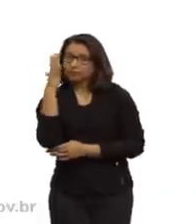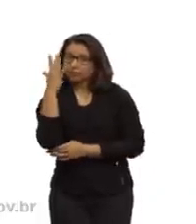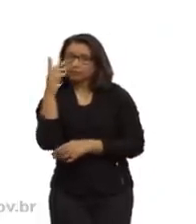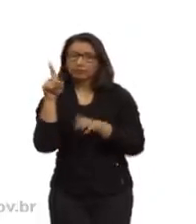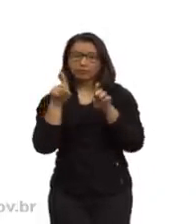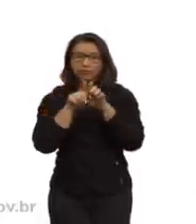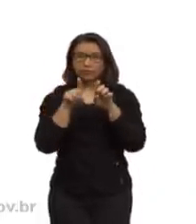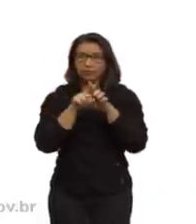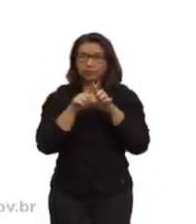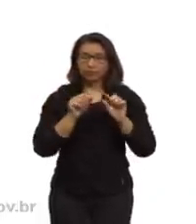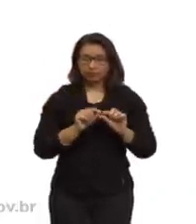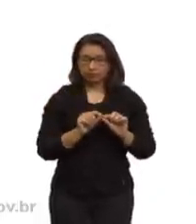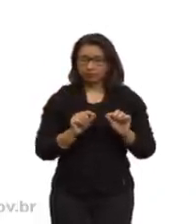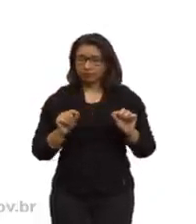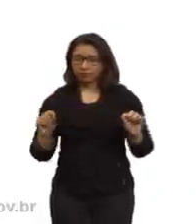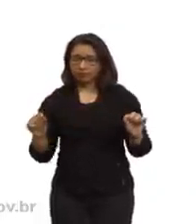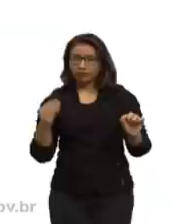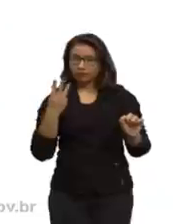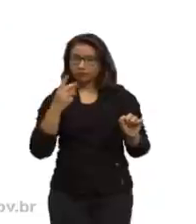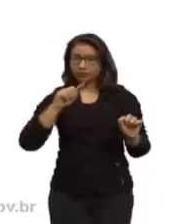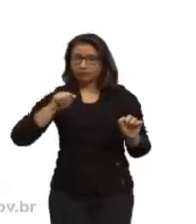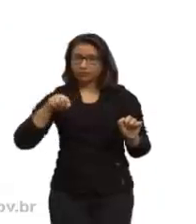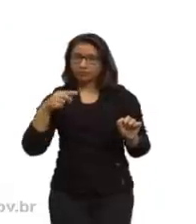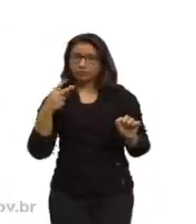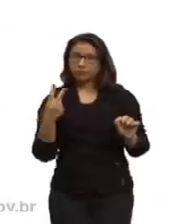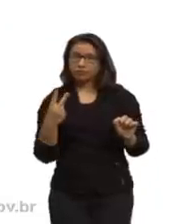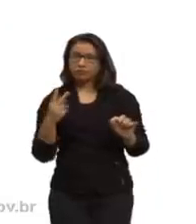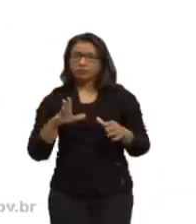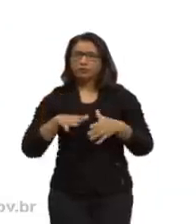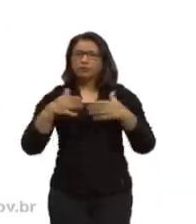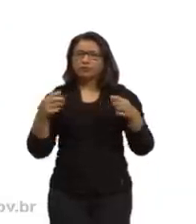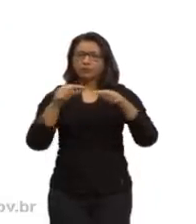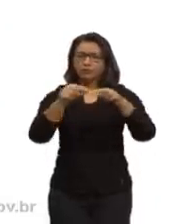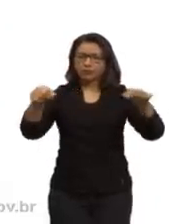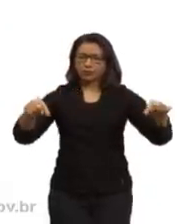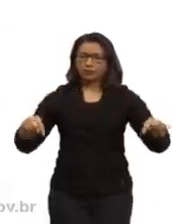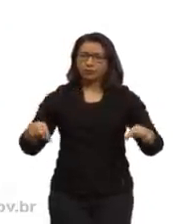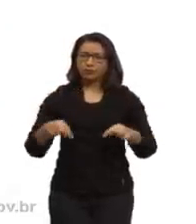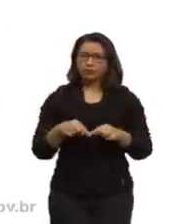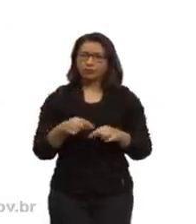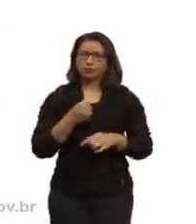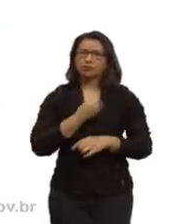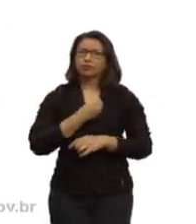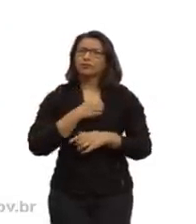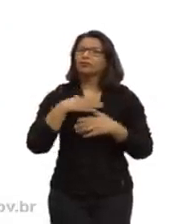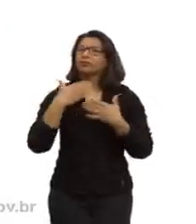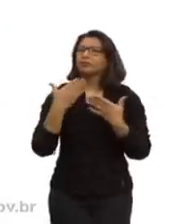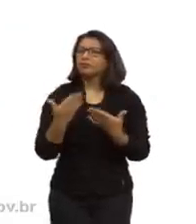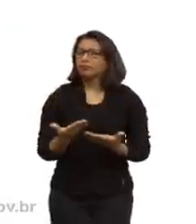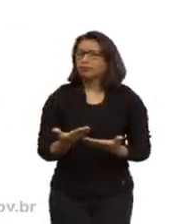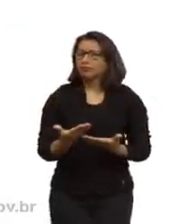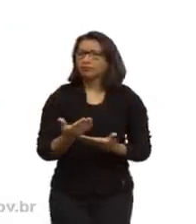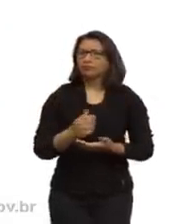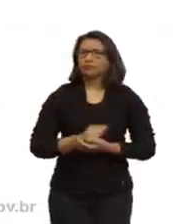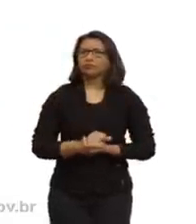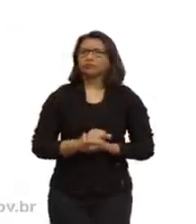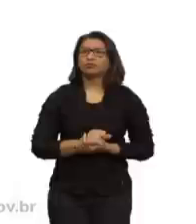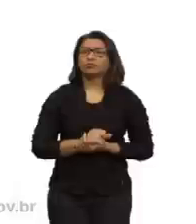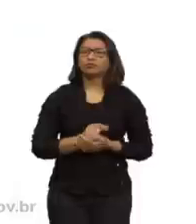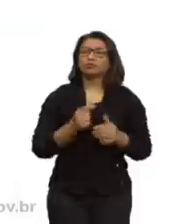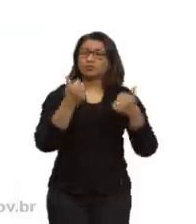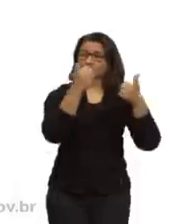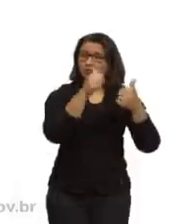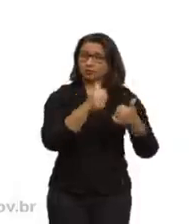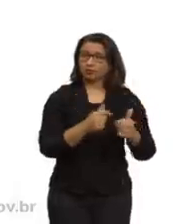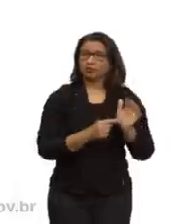de comprimento. Qual a altura da árvore? Então, vejam, né? Esse um desenho foi dado. Tá